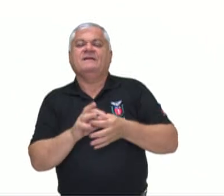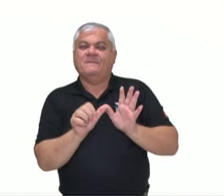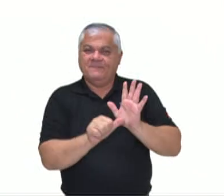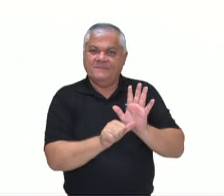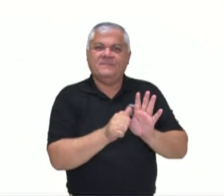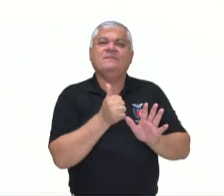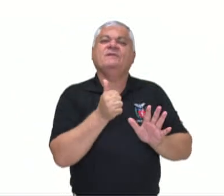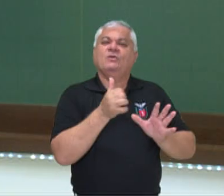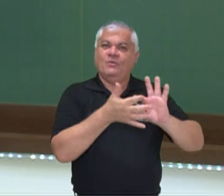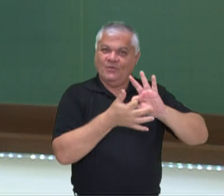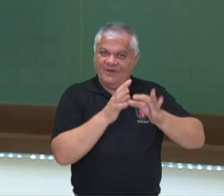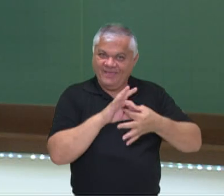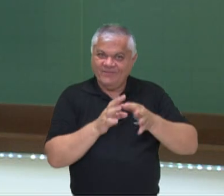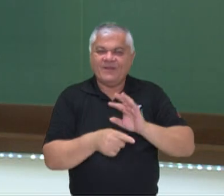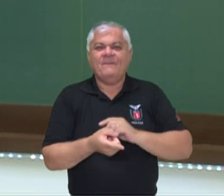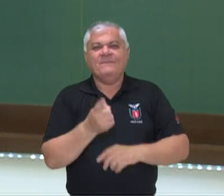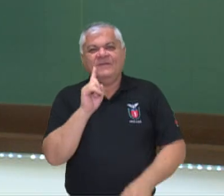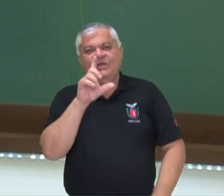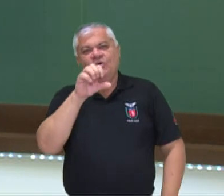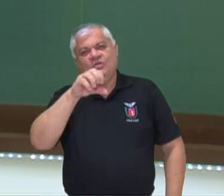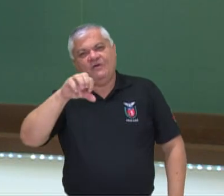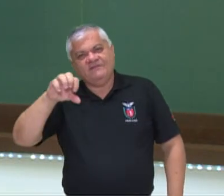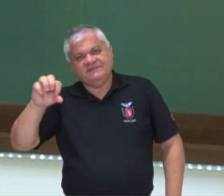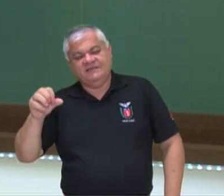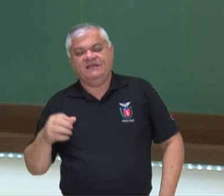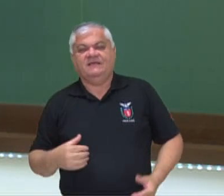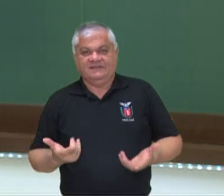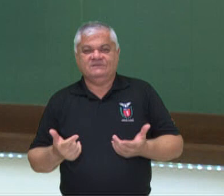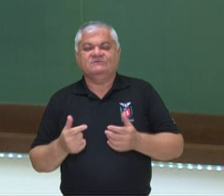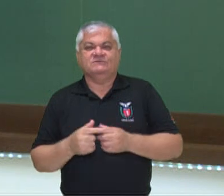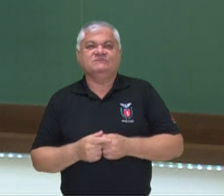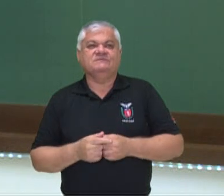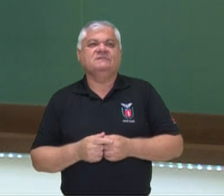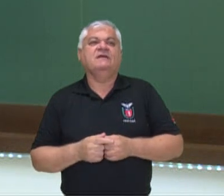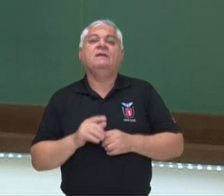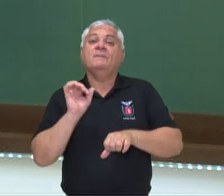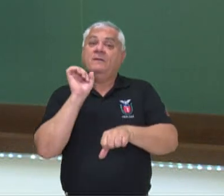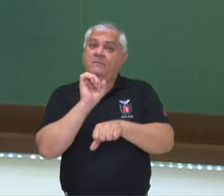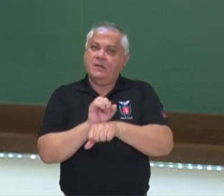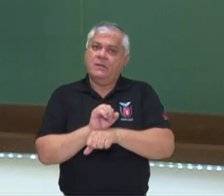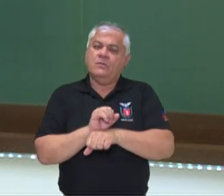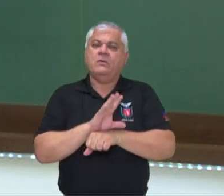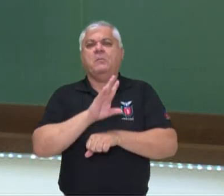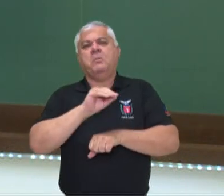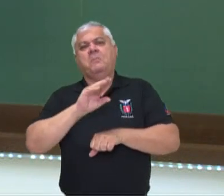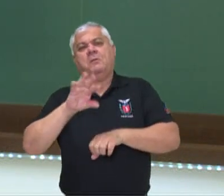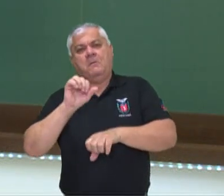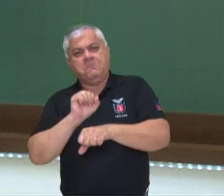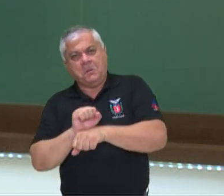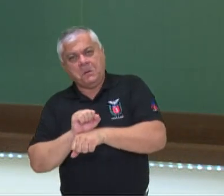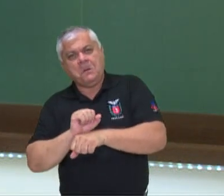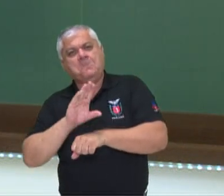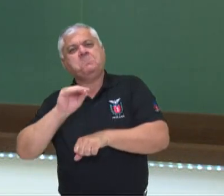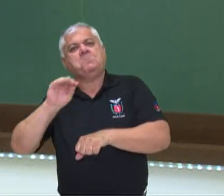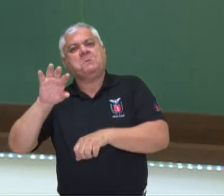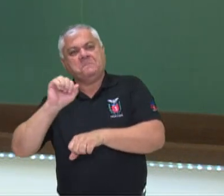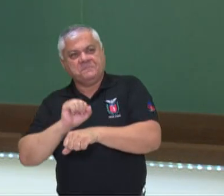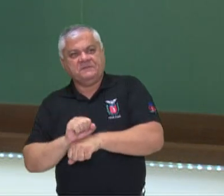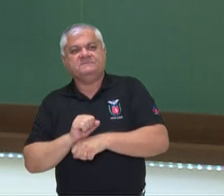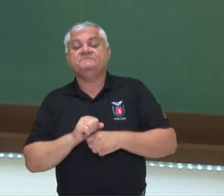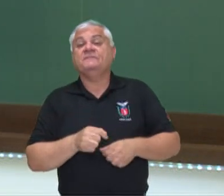tornou-se olímpico, né? Mas ele não participou de todas as Olimpíadas desde então, sofreram algumas mudanças, tá? E